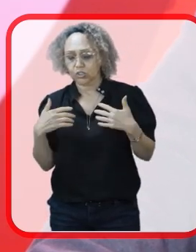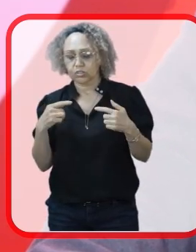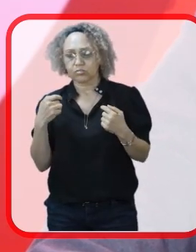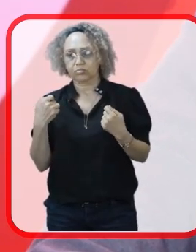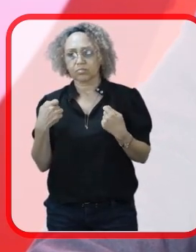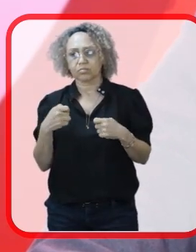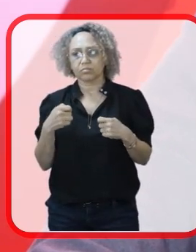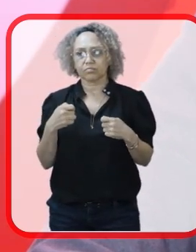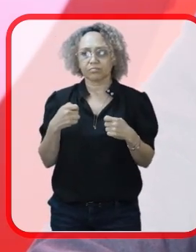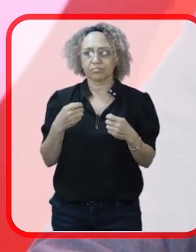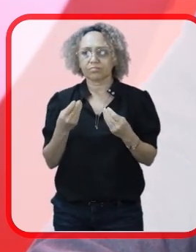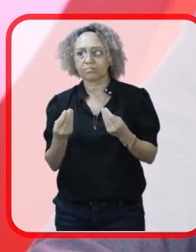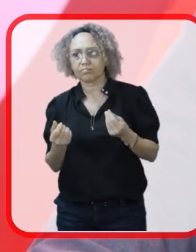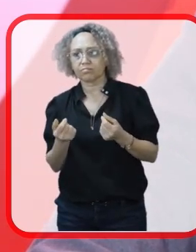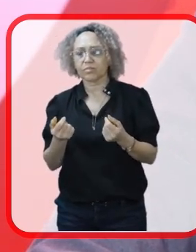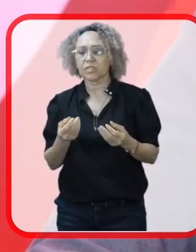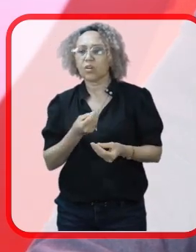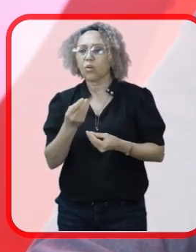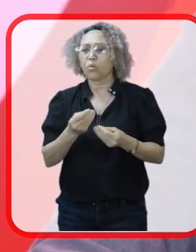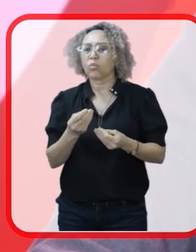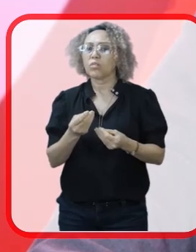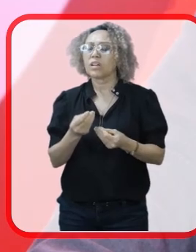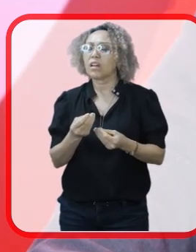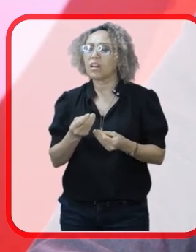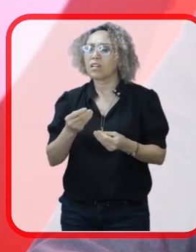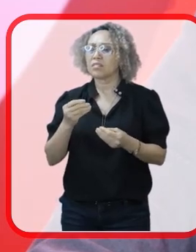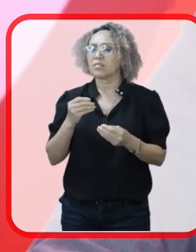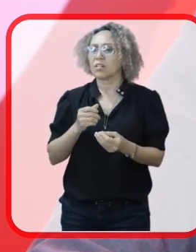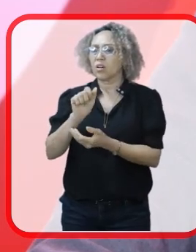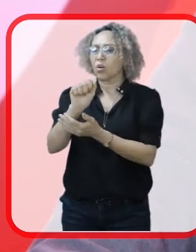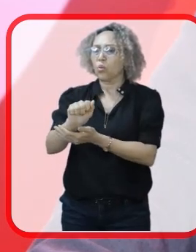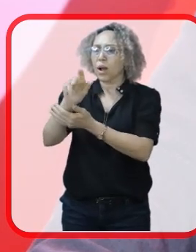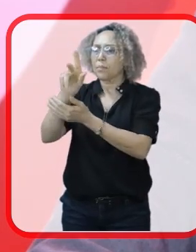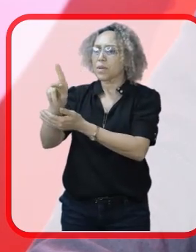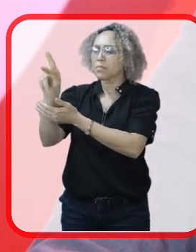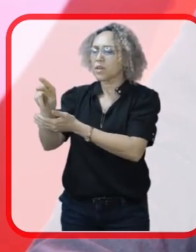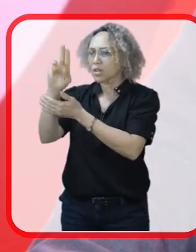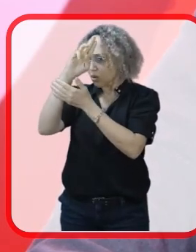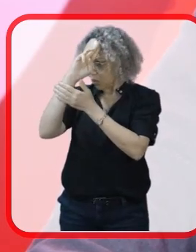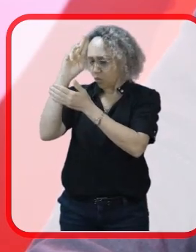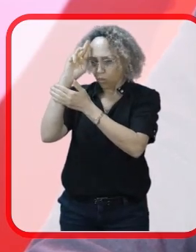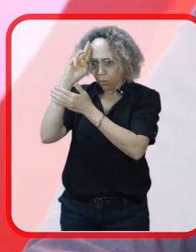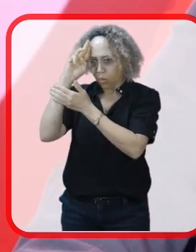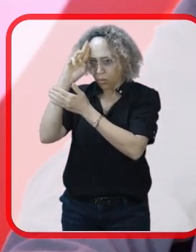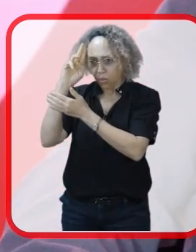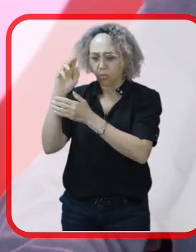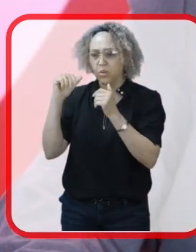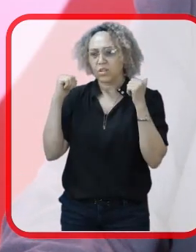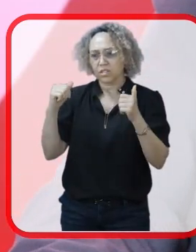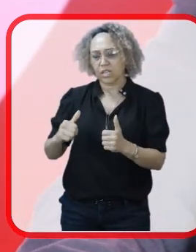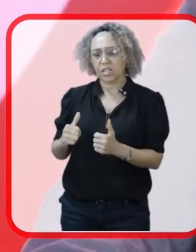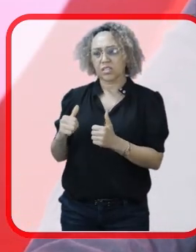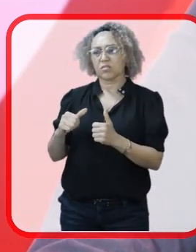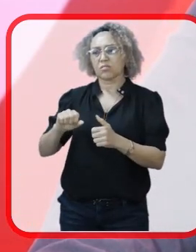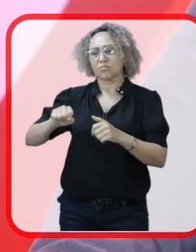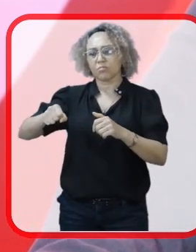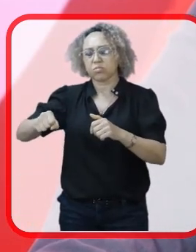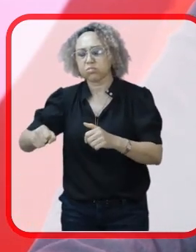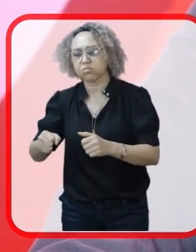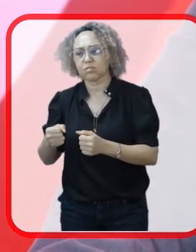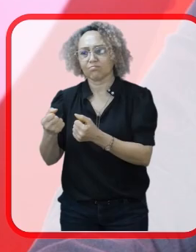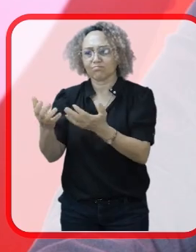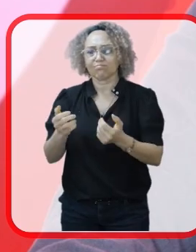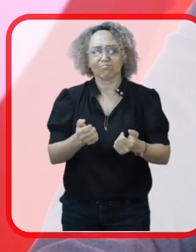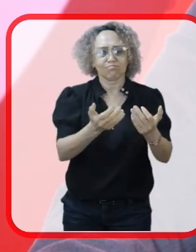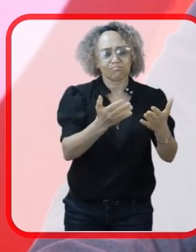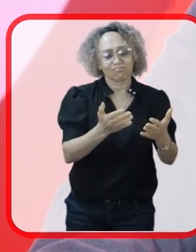o motoentregador e a nossa imensa dificuldade em dialogar com essa categoria profissional.